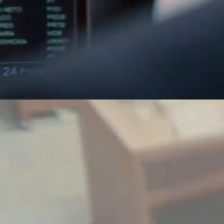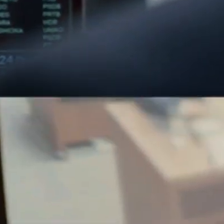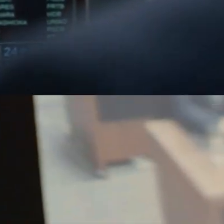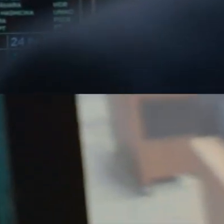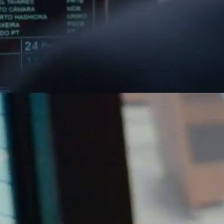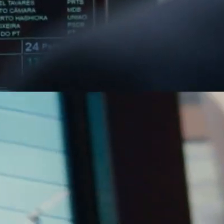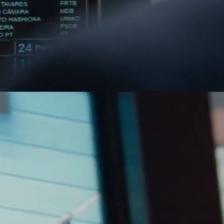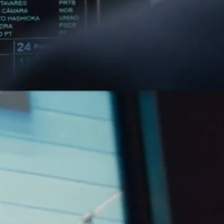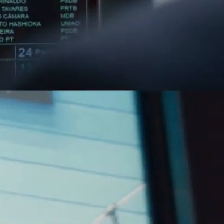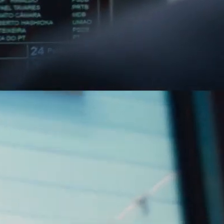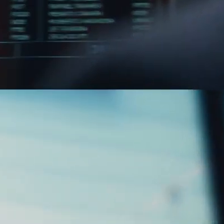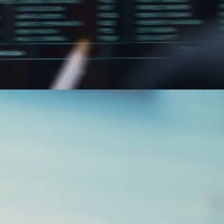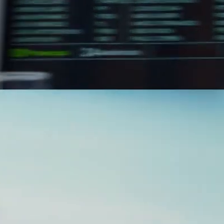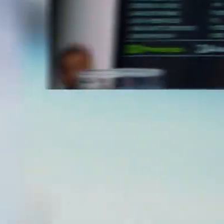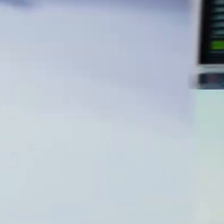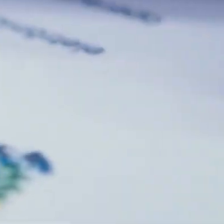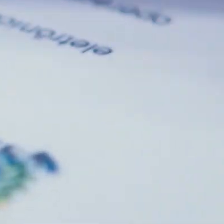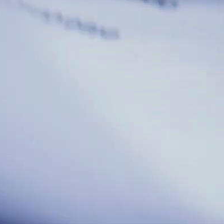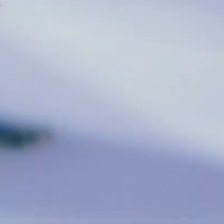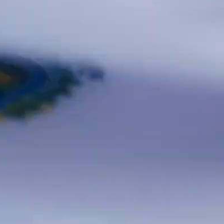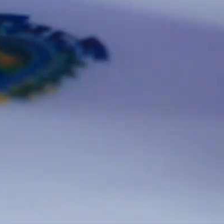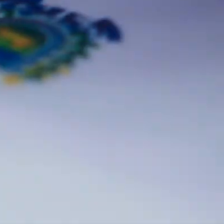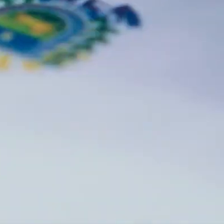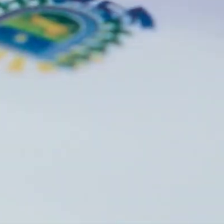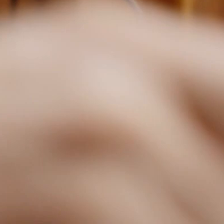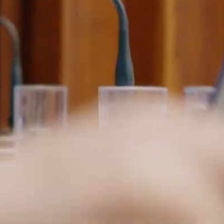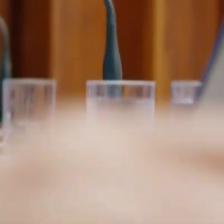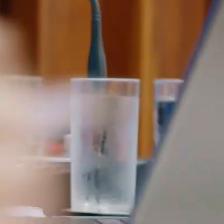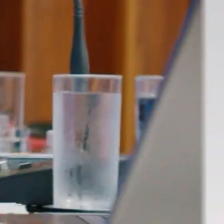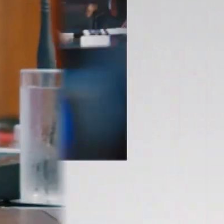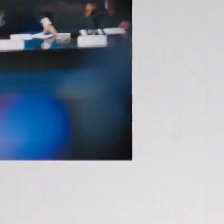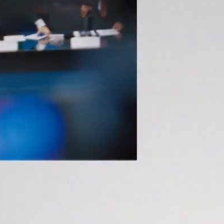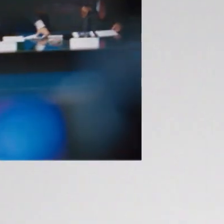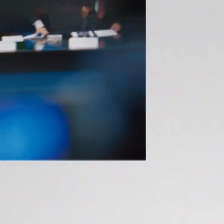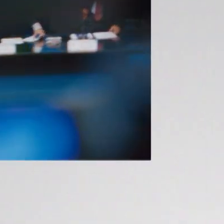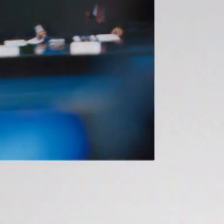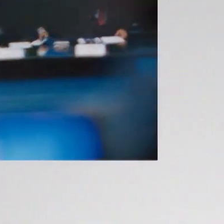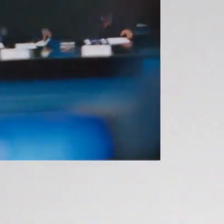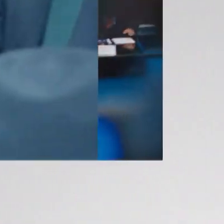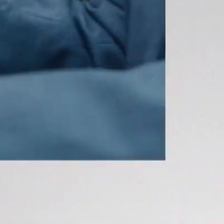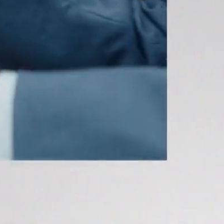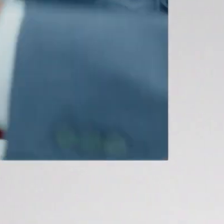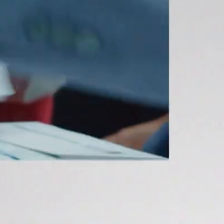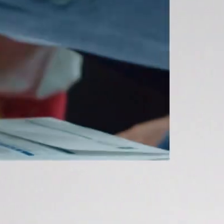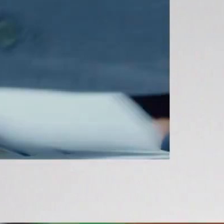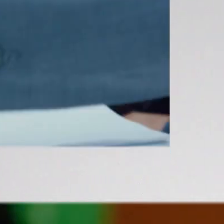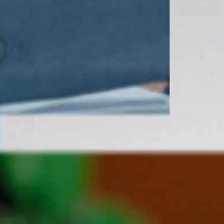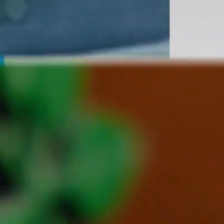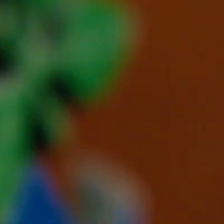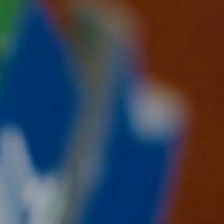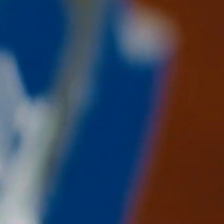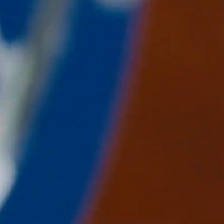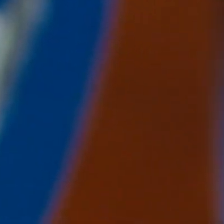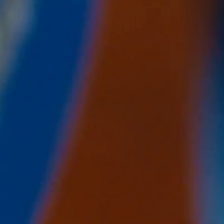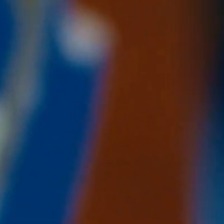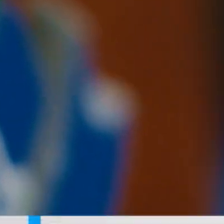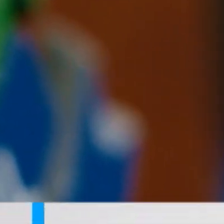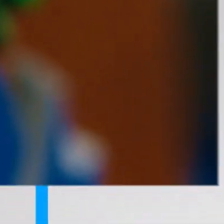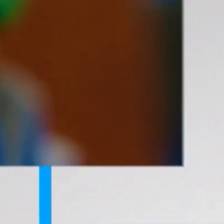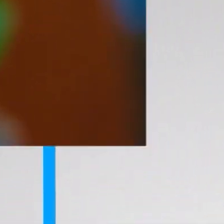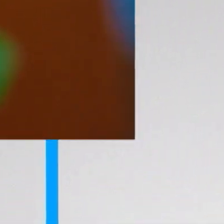para debater ideias e trazer as melhores soluções, com conciliação e respeito. As necessidades são